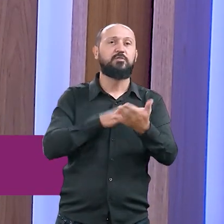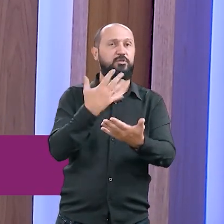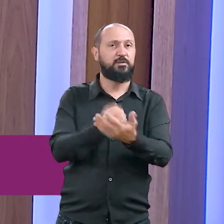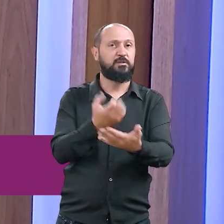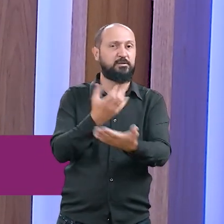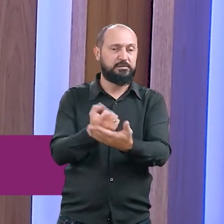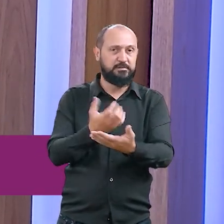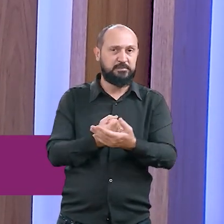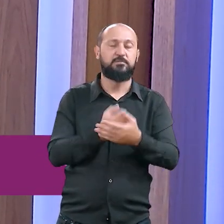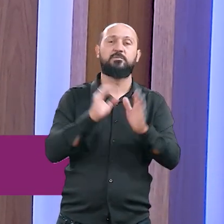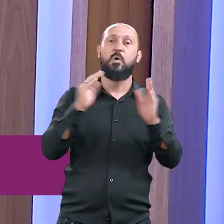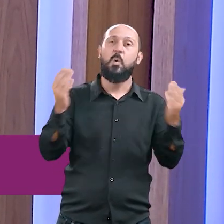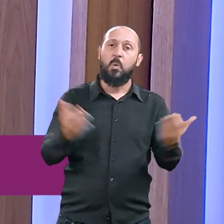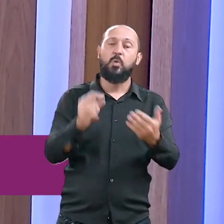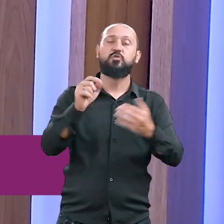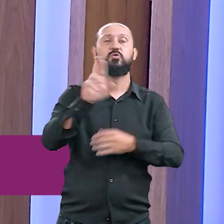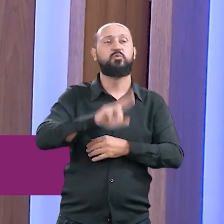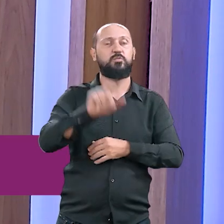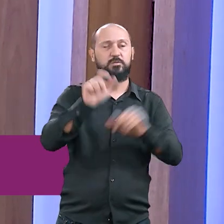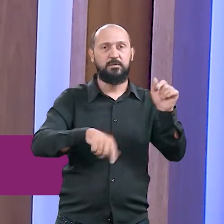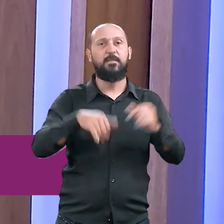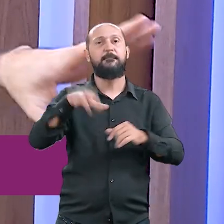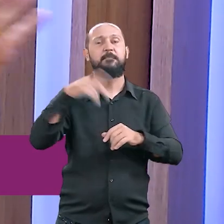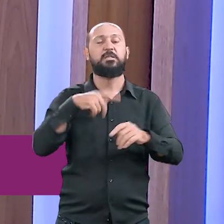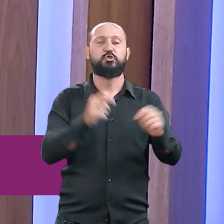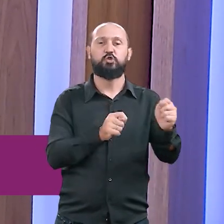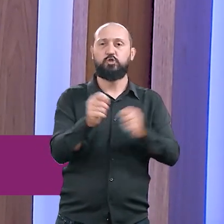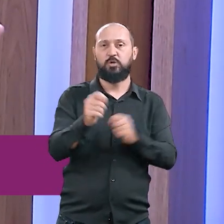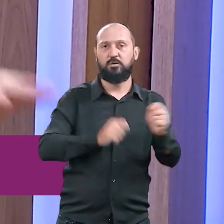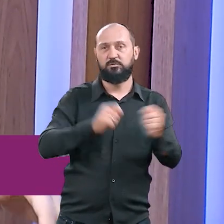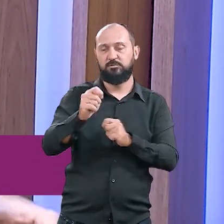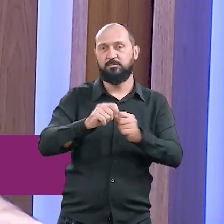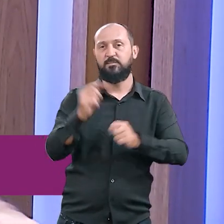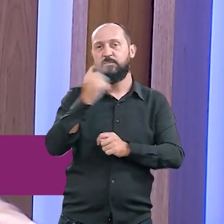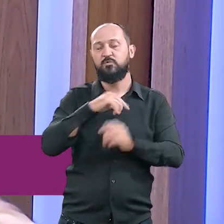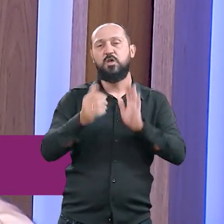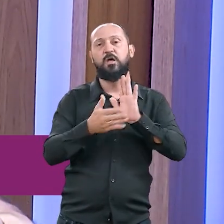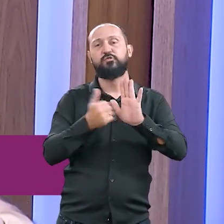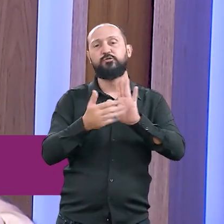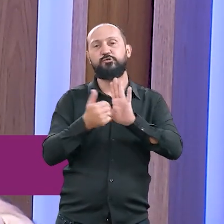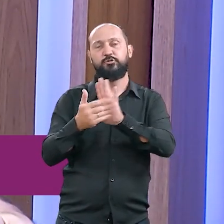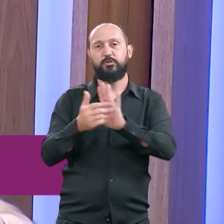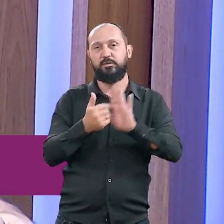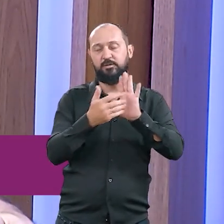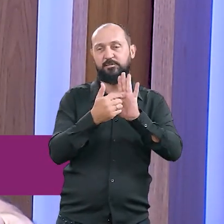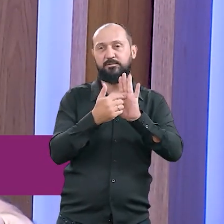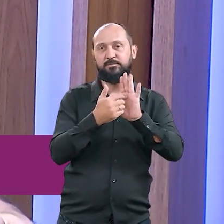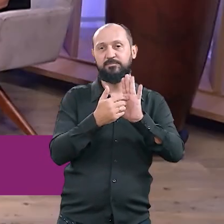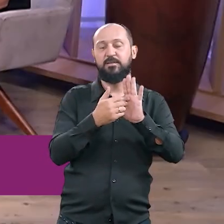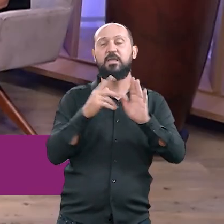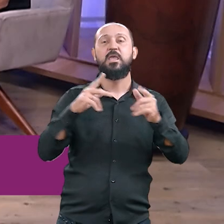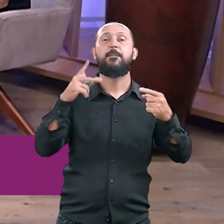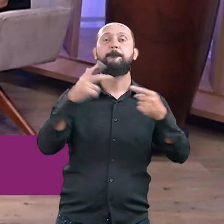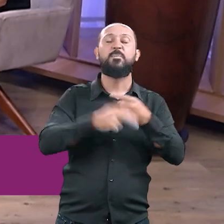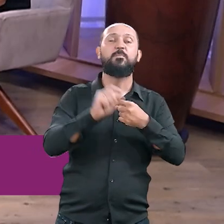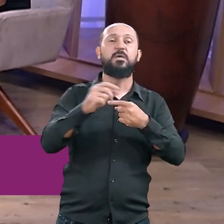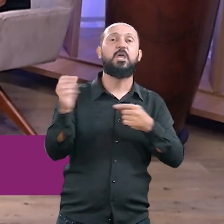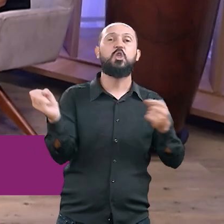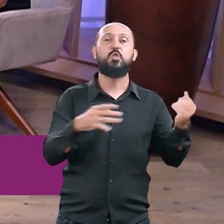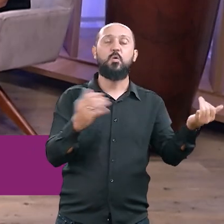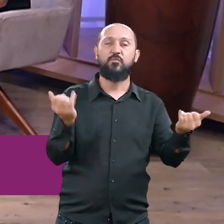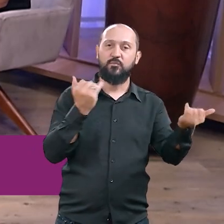ou a Apple que faz o celular, são todas empresas que têm ações lançadas na bolsa, são regulamentadas nos seus devidos